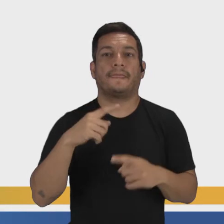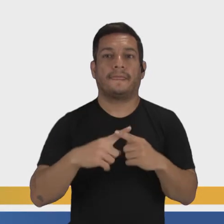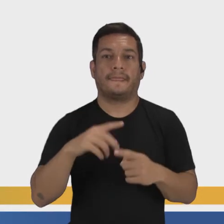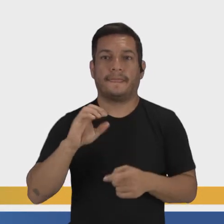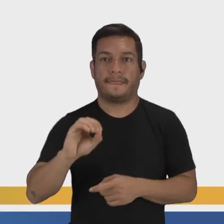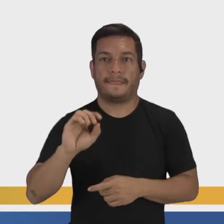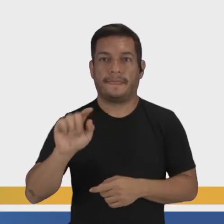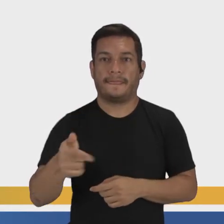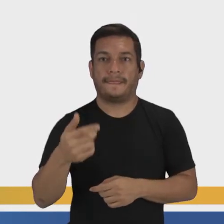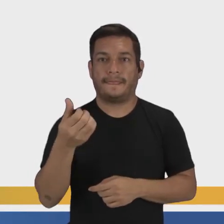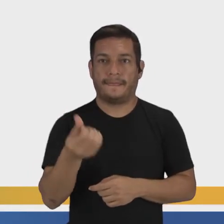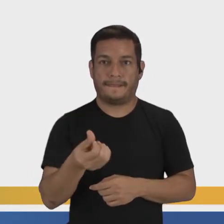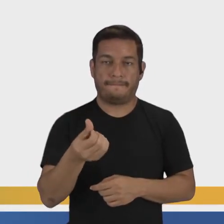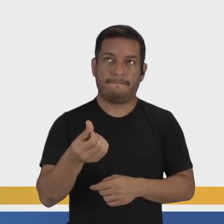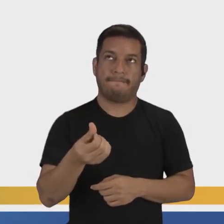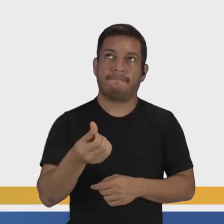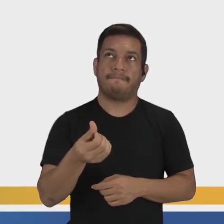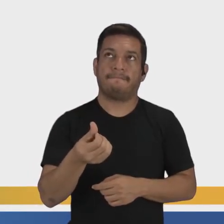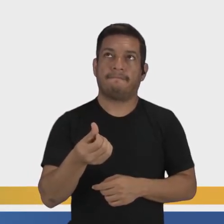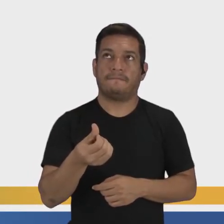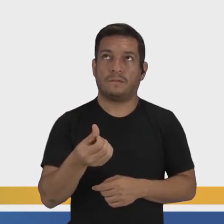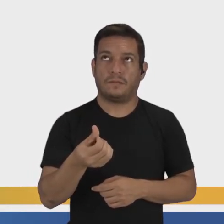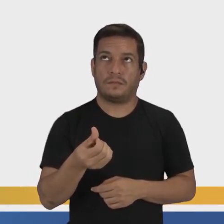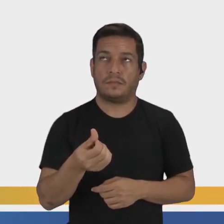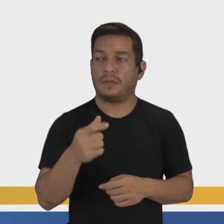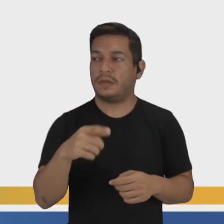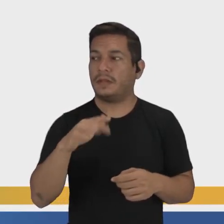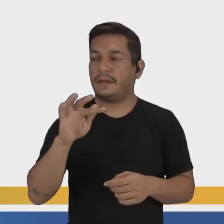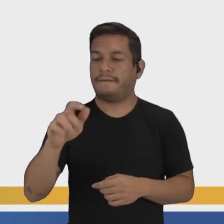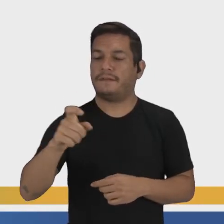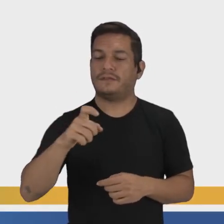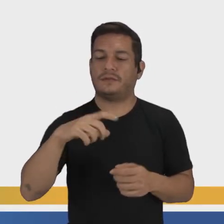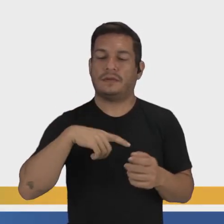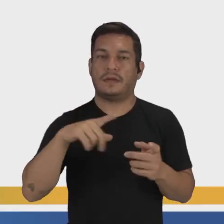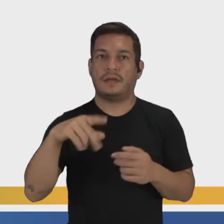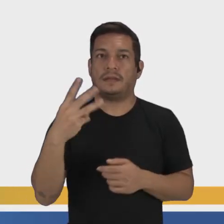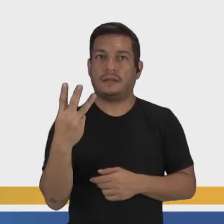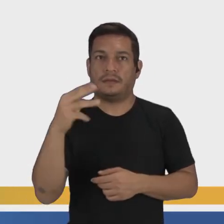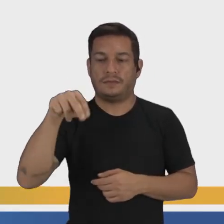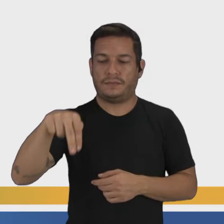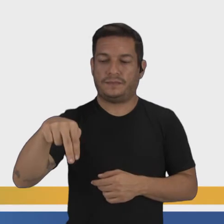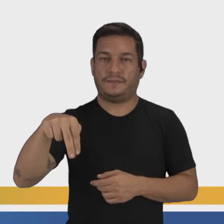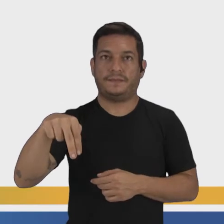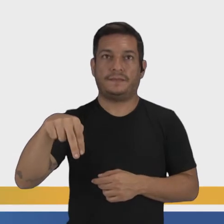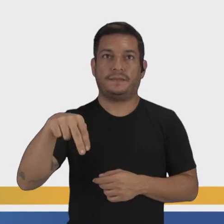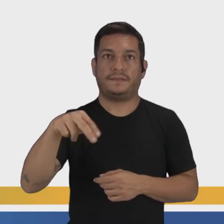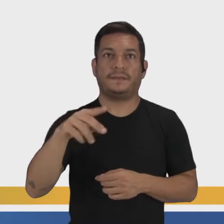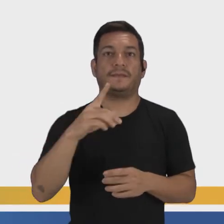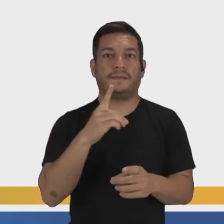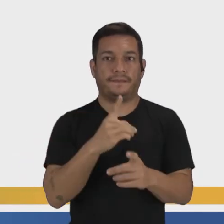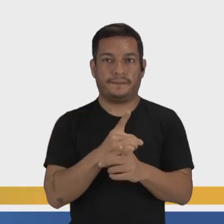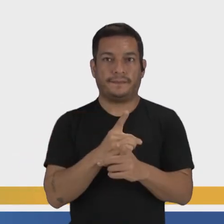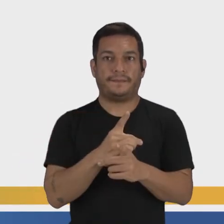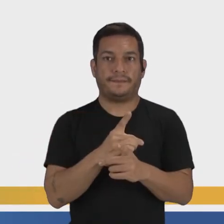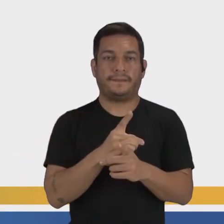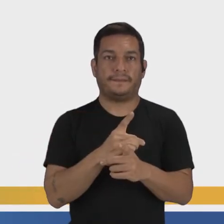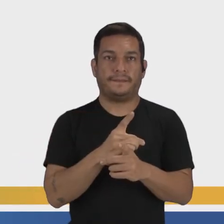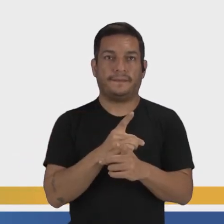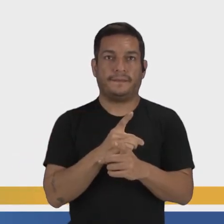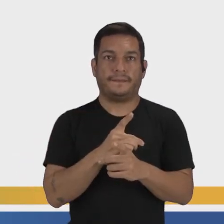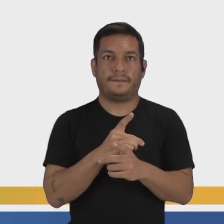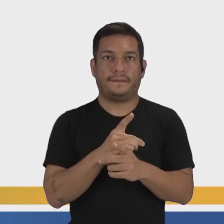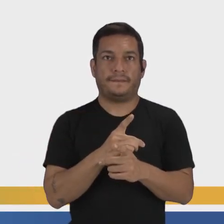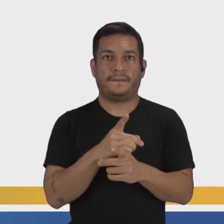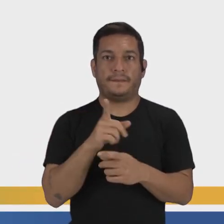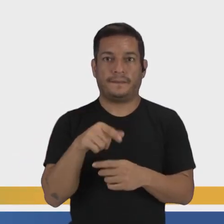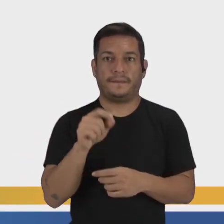vezes 0,6. Portanto, a nossa Fx ela vale 3 newtons. Encontrada a componente que